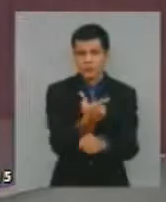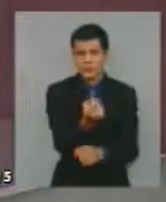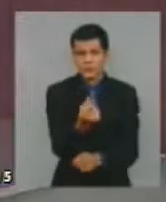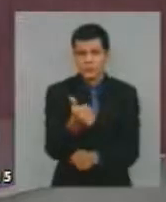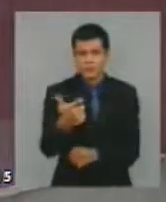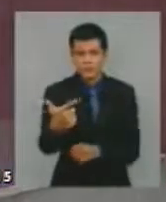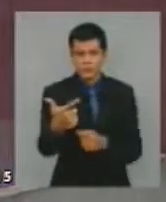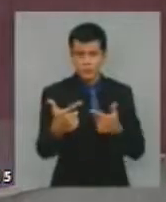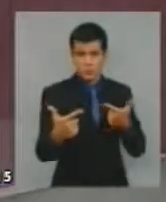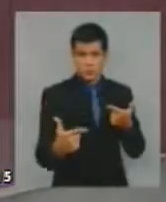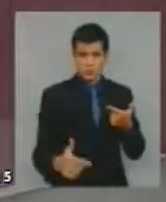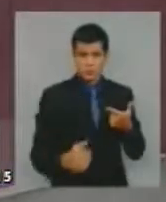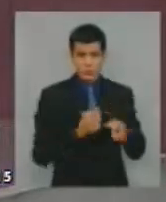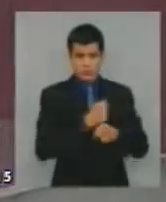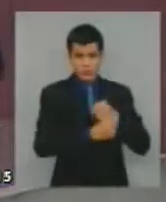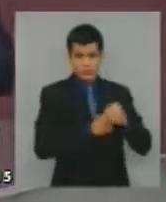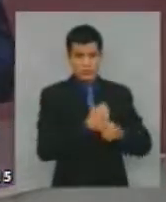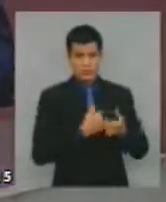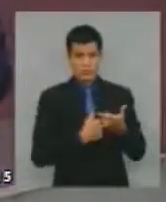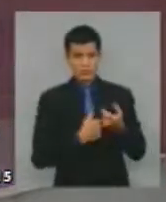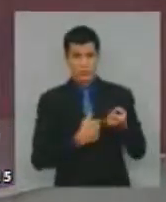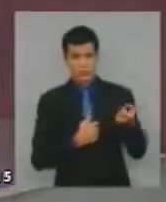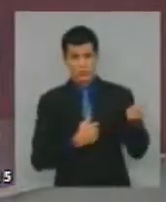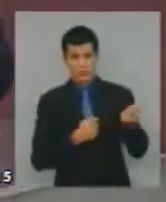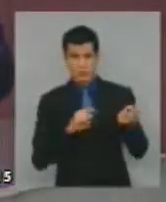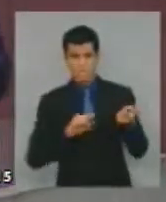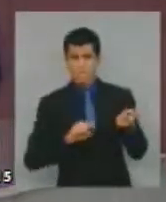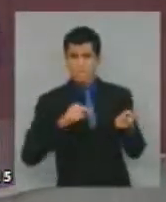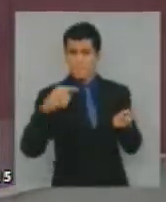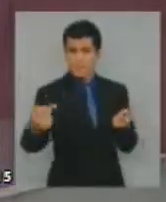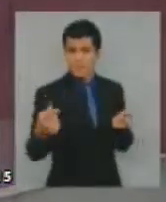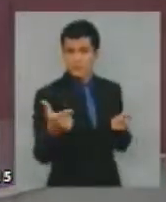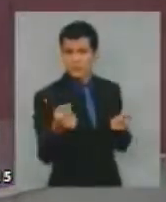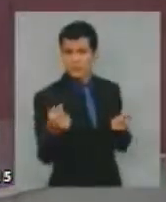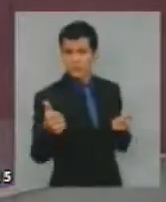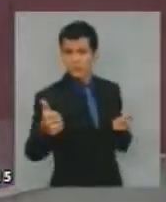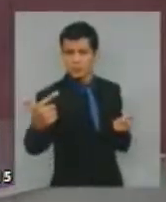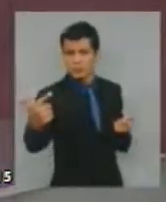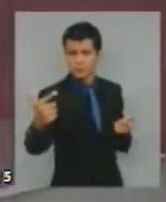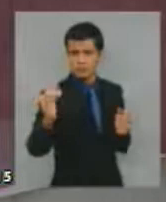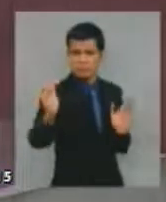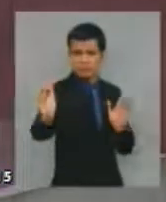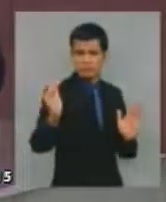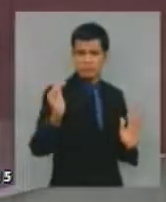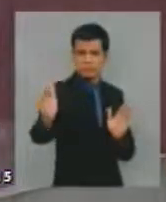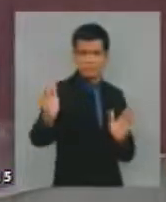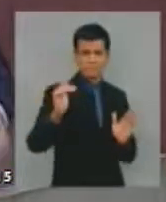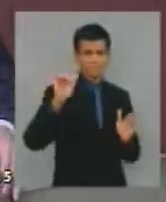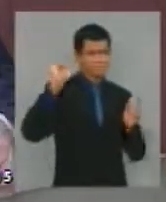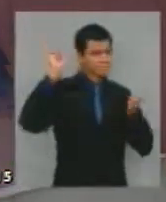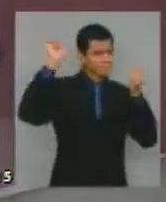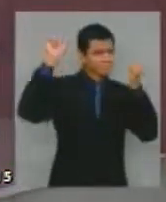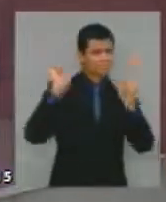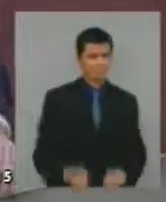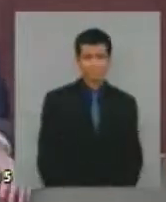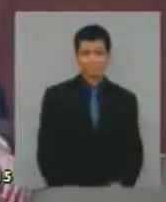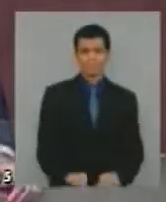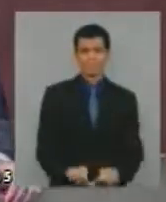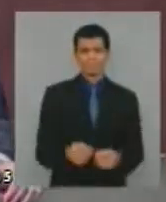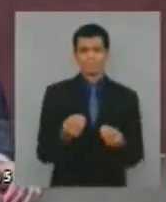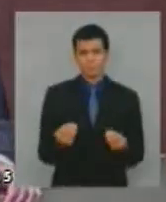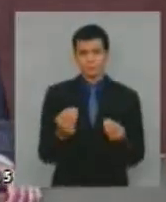Portanto, nós somos uma sociedade em que a média geral de mortes por acidentes e violências, agressões externas, está na